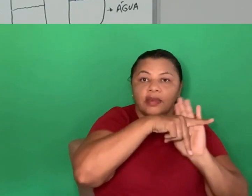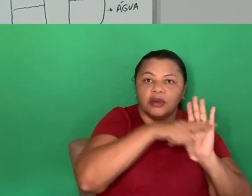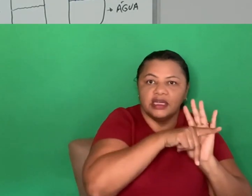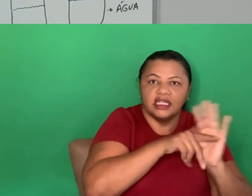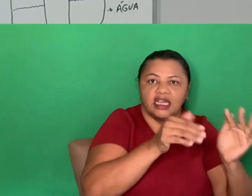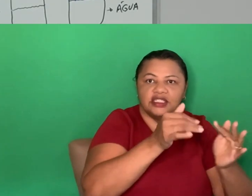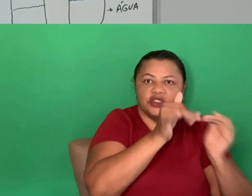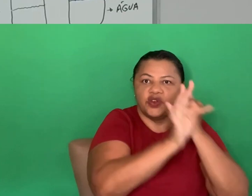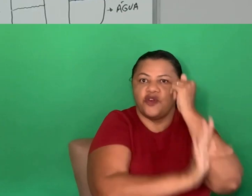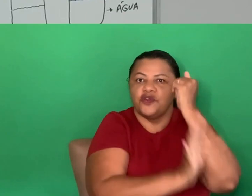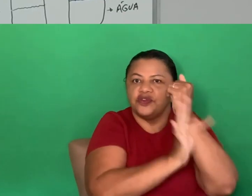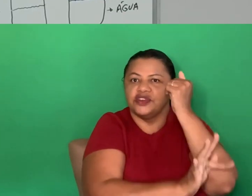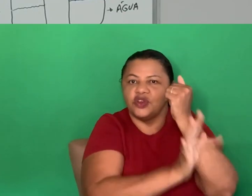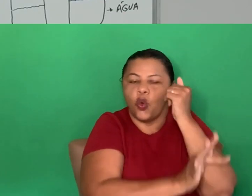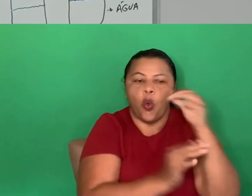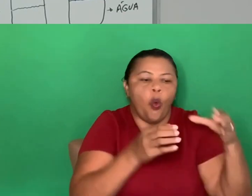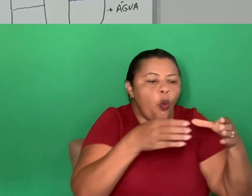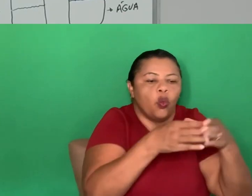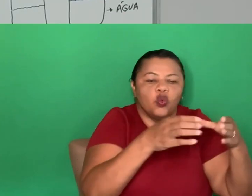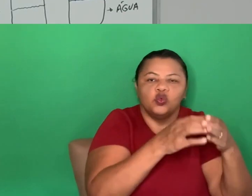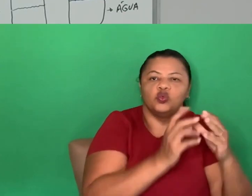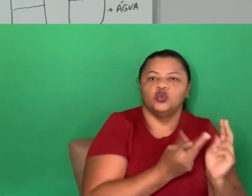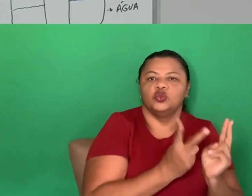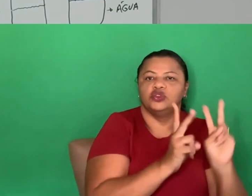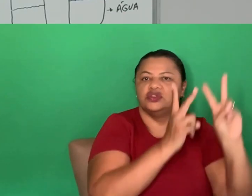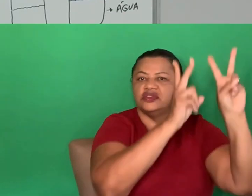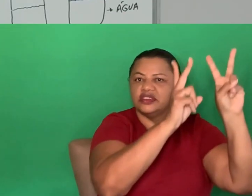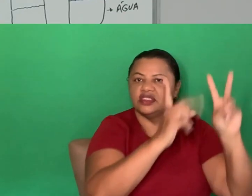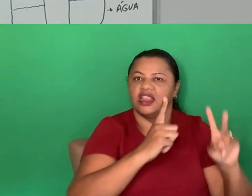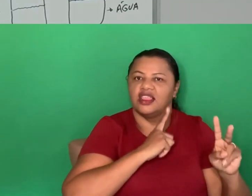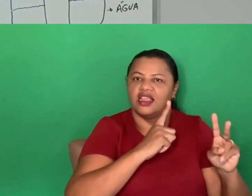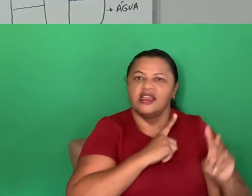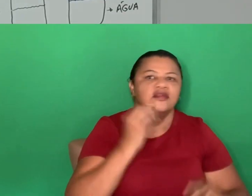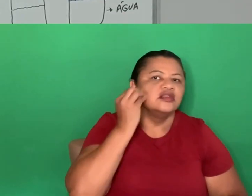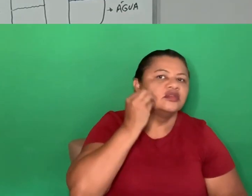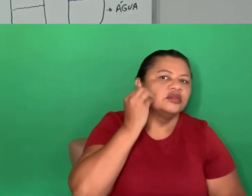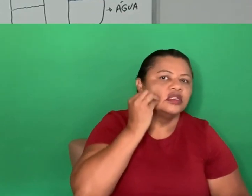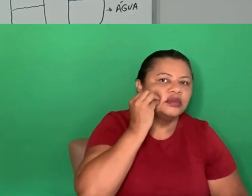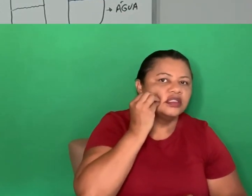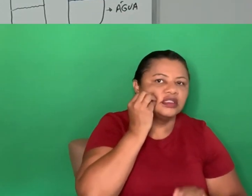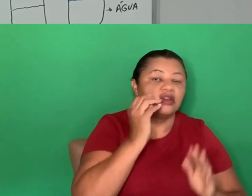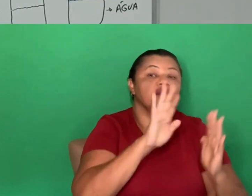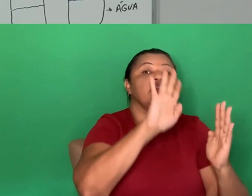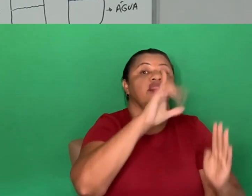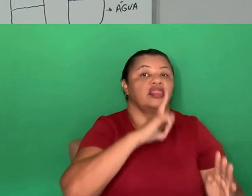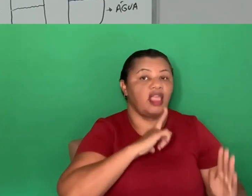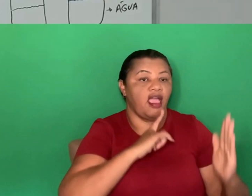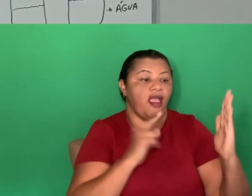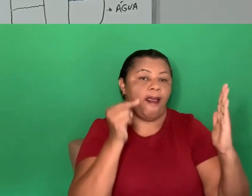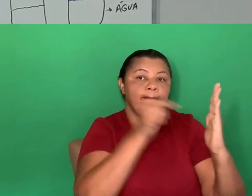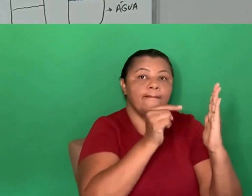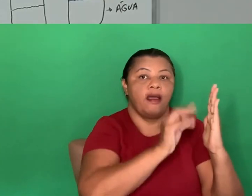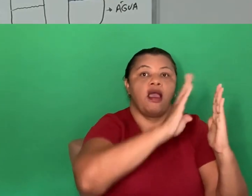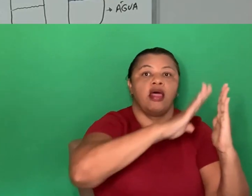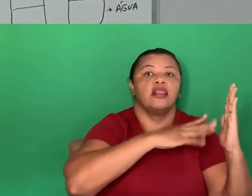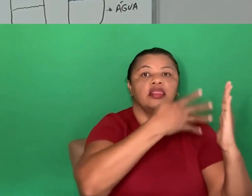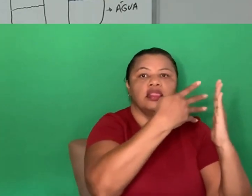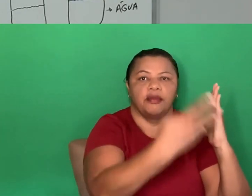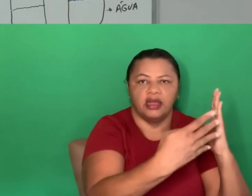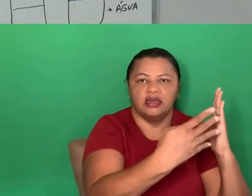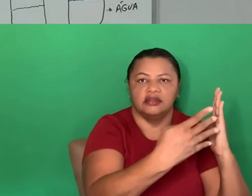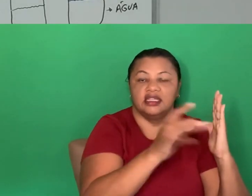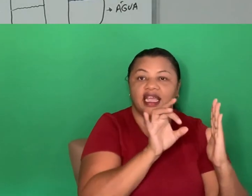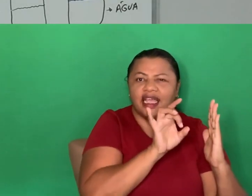substância pura, vai ser fácil. É só fazer uma pequena pesquisa que nós encontramos. Tá? Então, quem tem essas propriedades físicas,